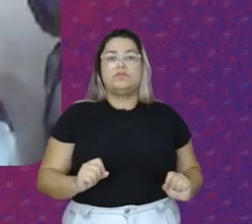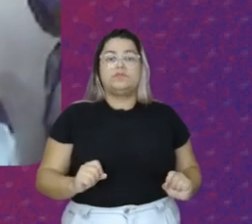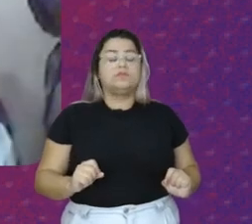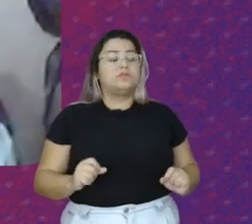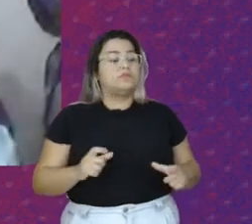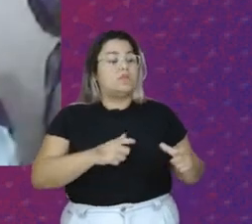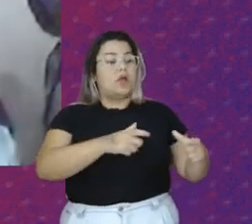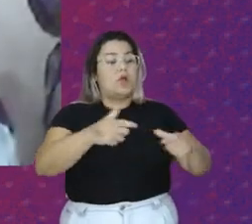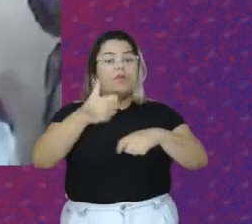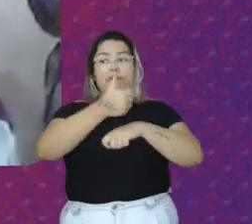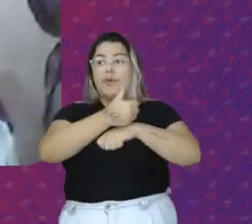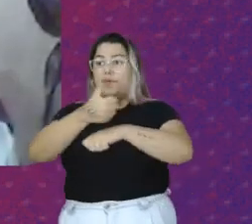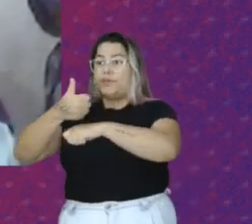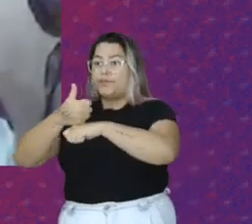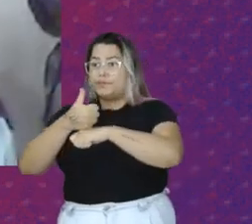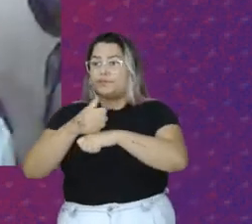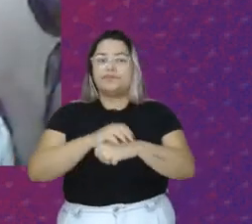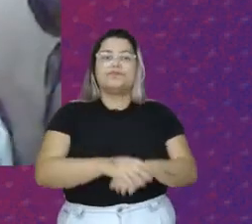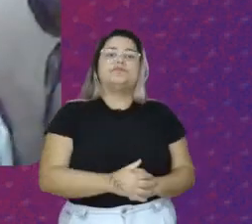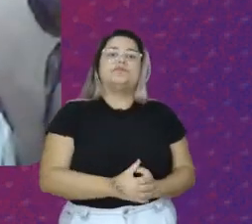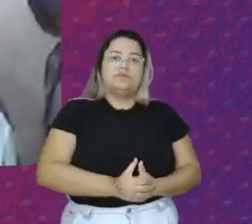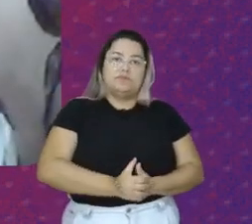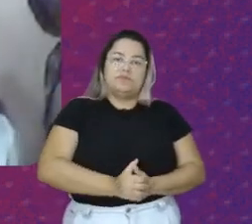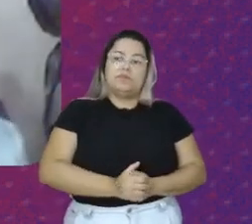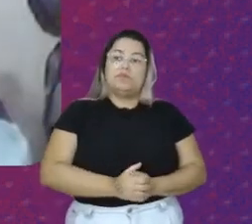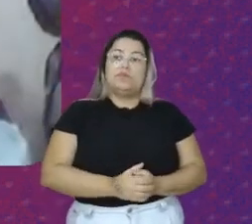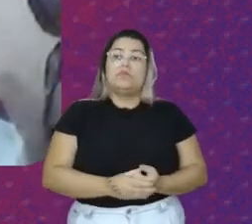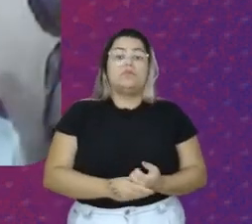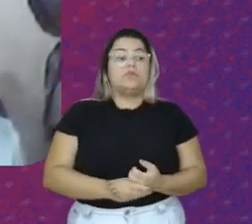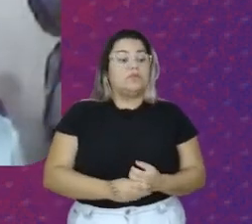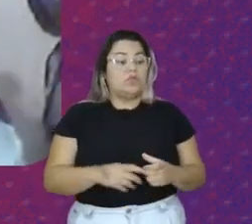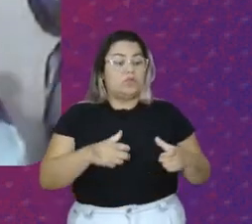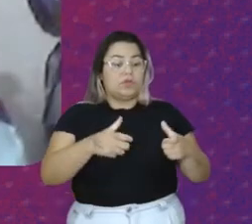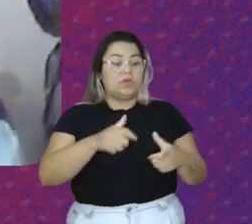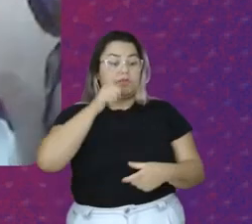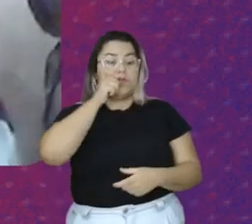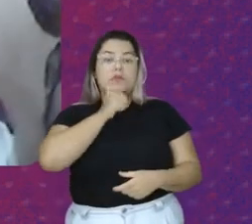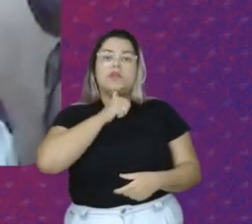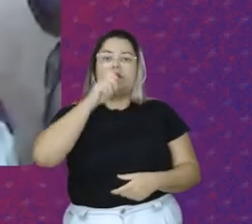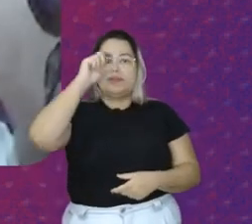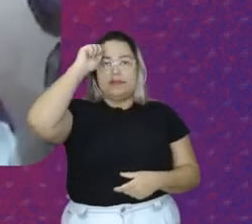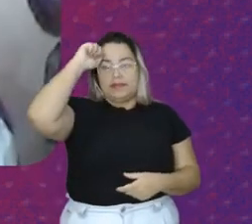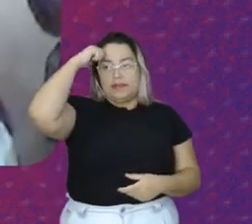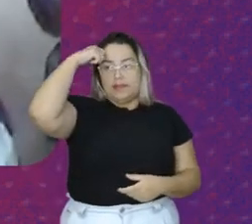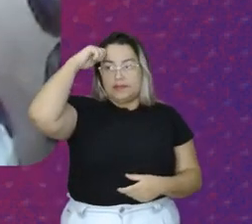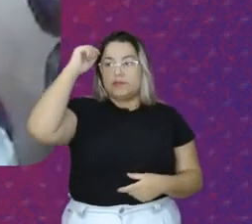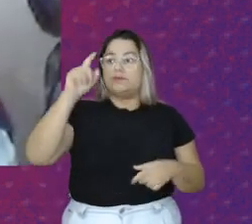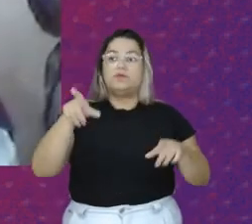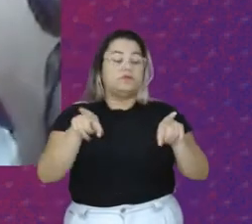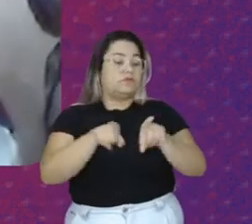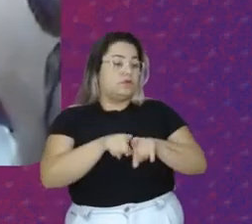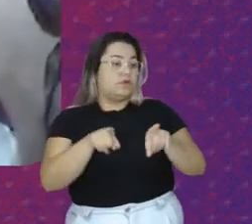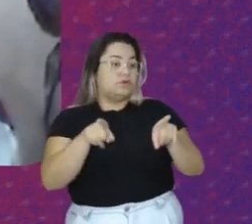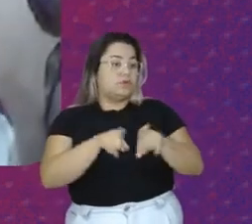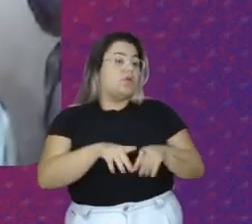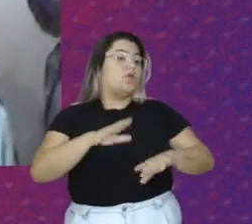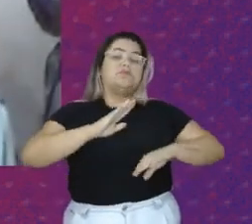ocupando os espaços, né? E o espaço da mulher negra, principalmente, é onde ela